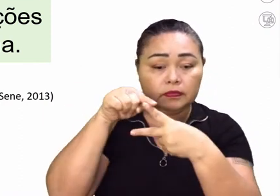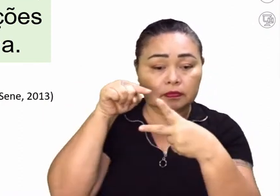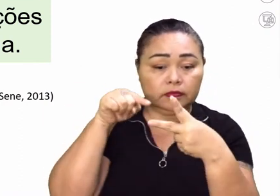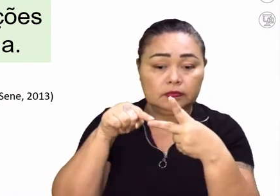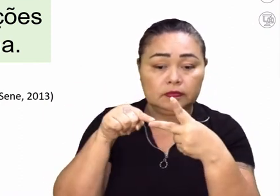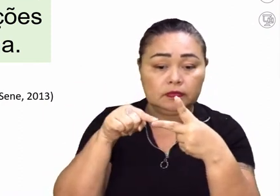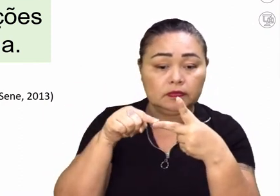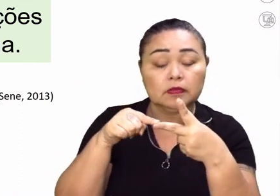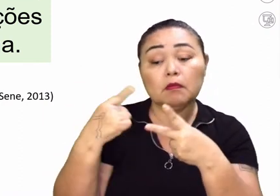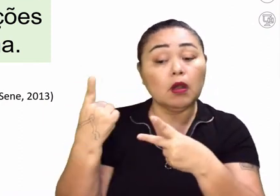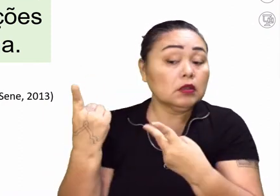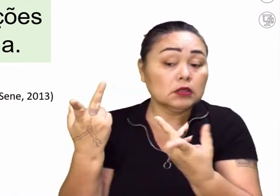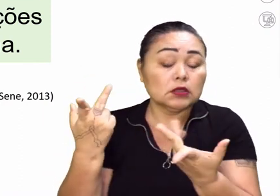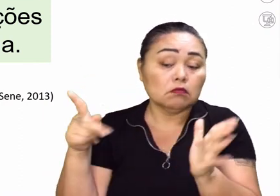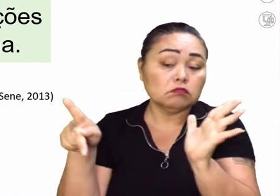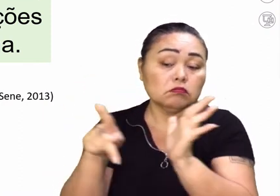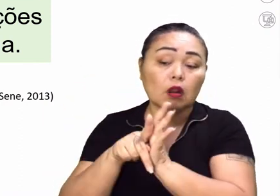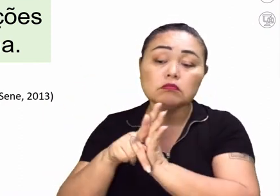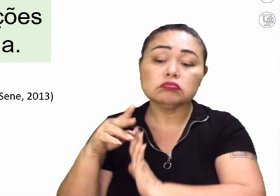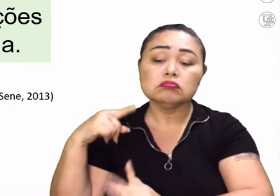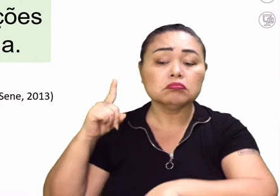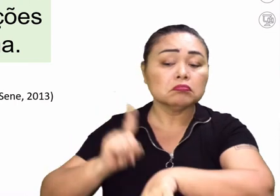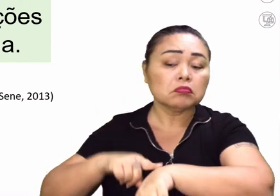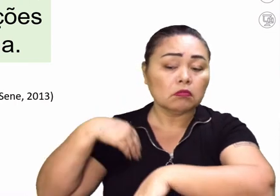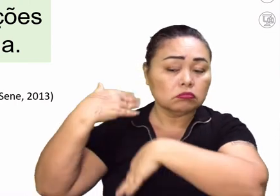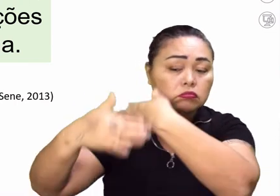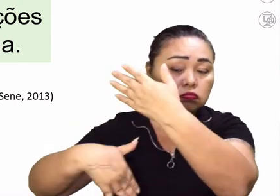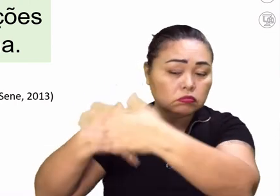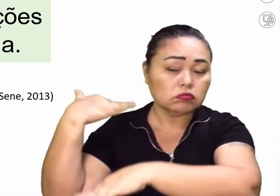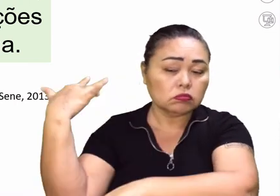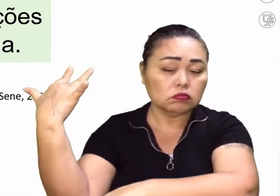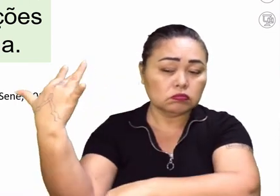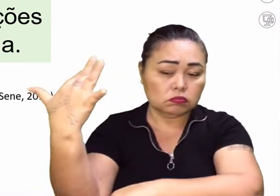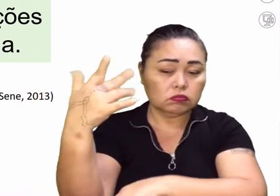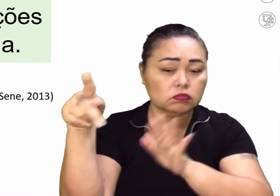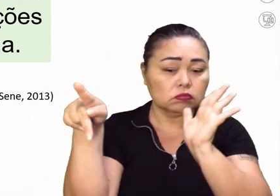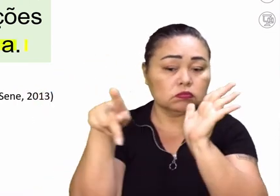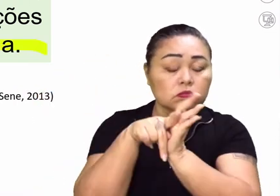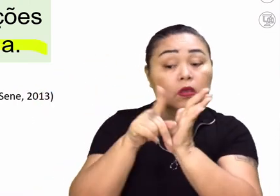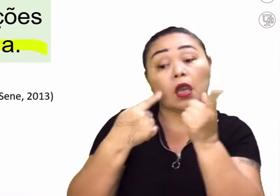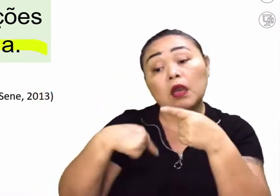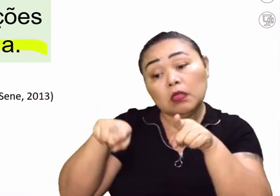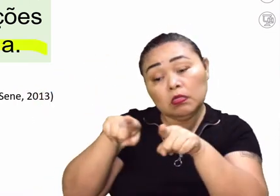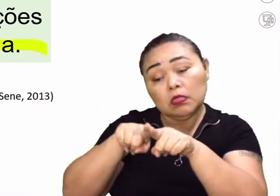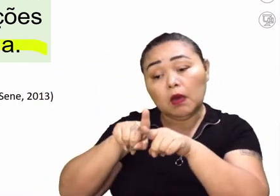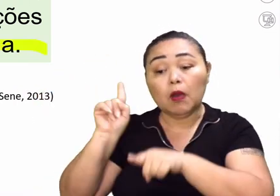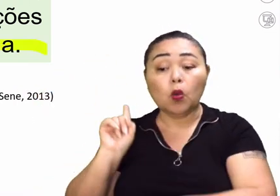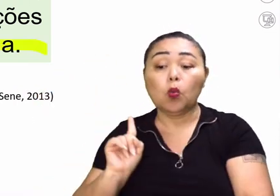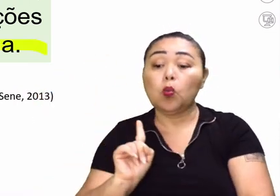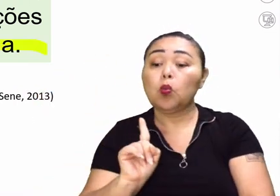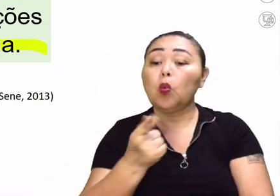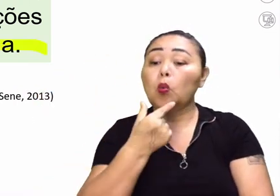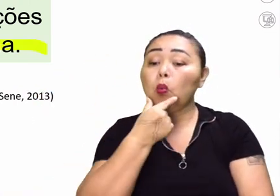ela pode ser natural e obviamente que é a pior é essa interferência humana